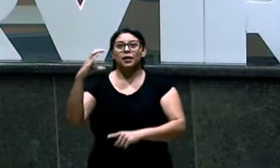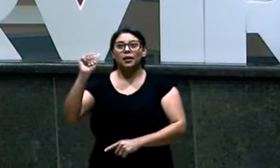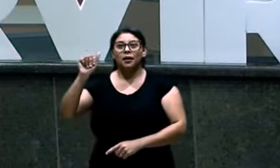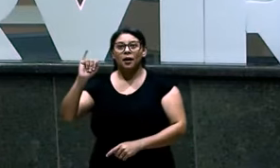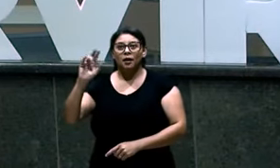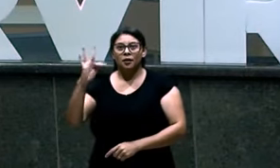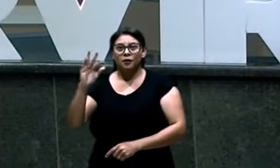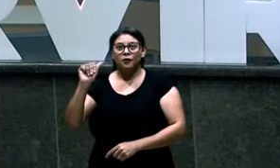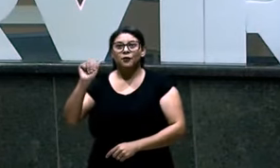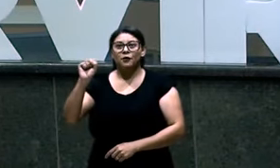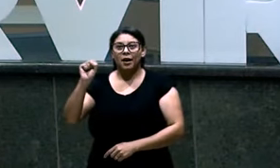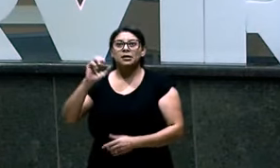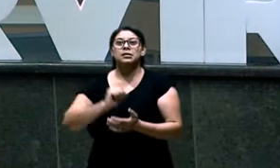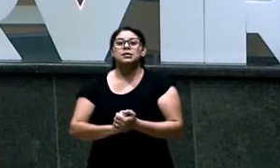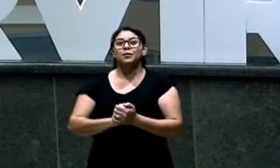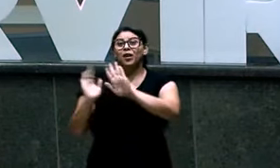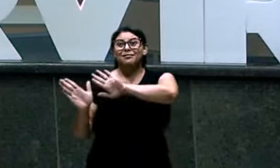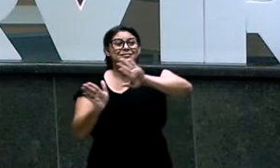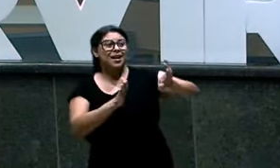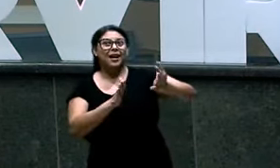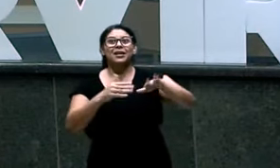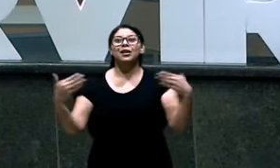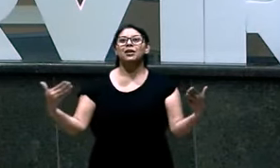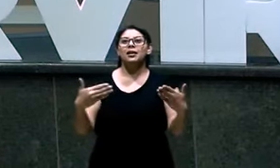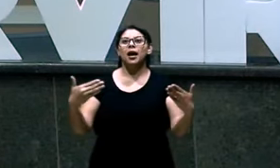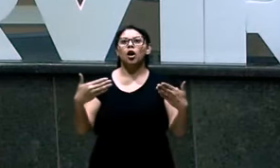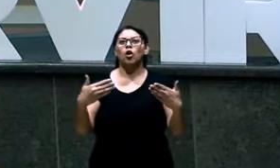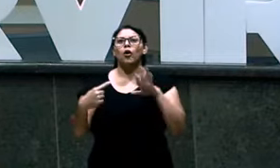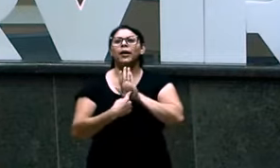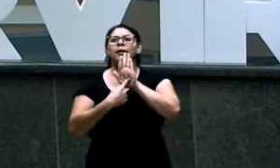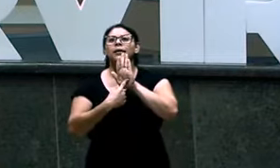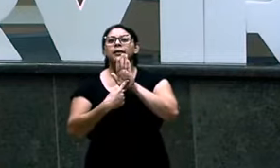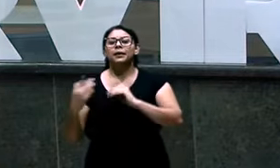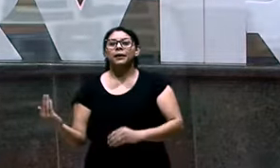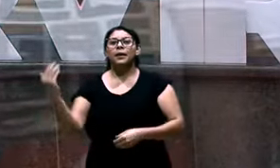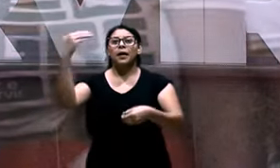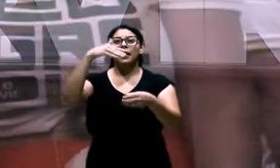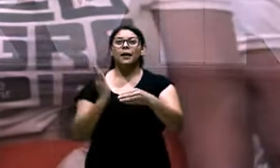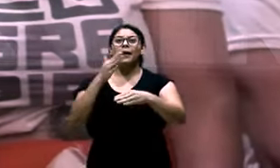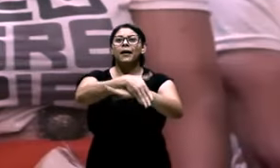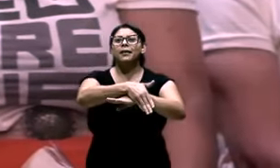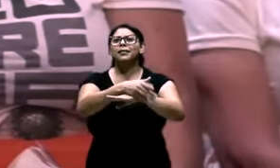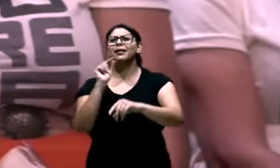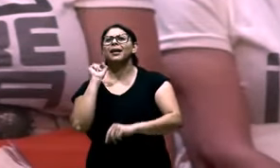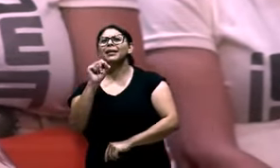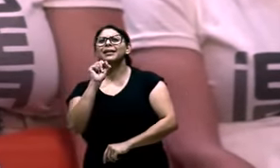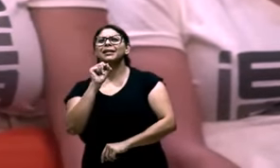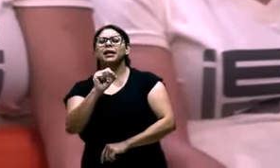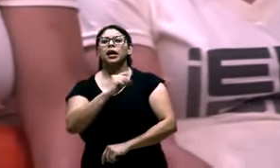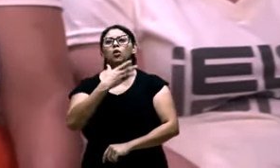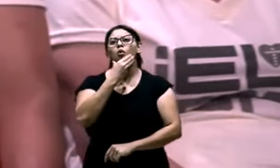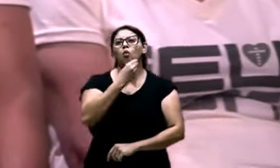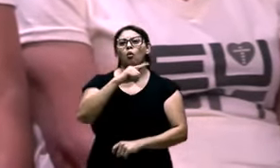médico. E por que entra o médico? Porque o médico tem ética. Se fosse eu iria dizer: Anás e Caifás, a religião está